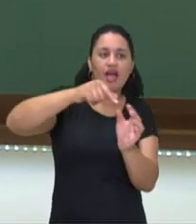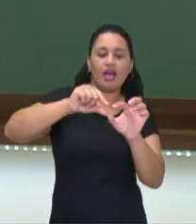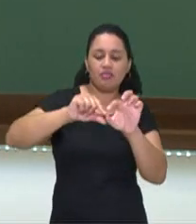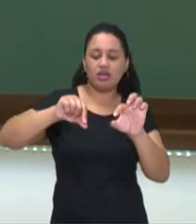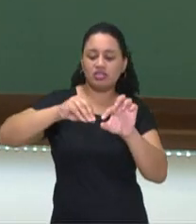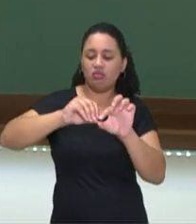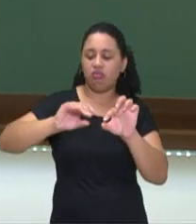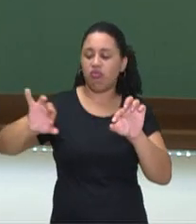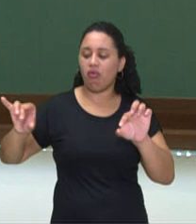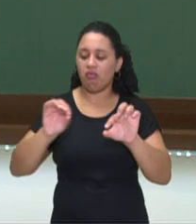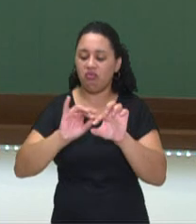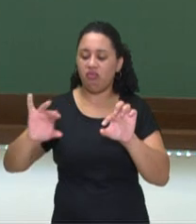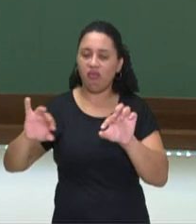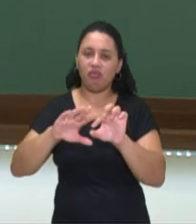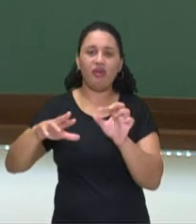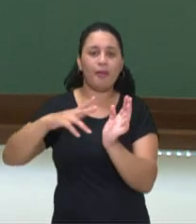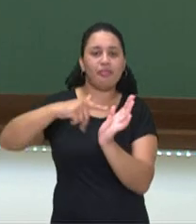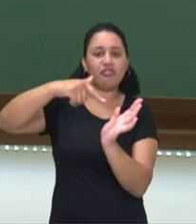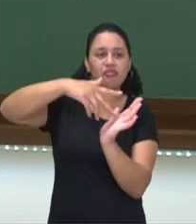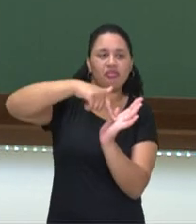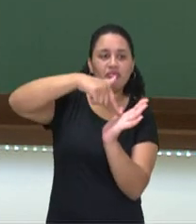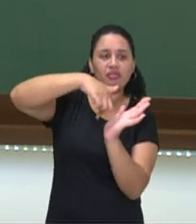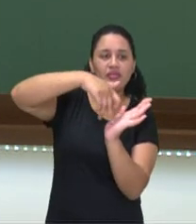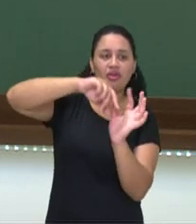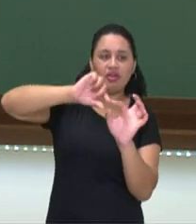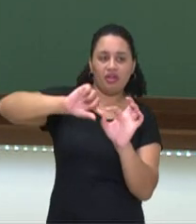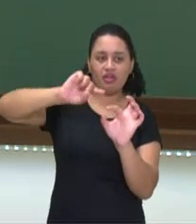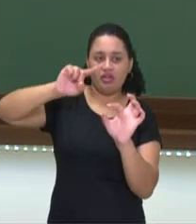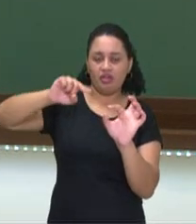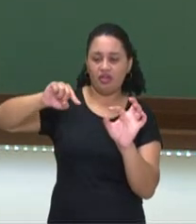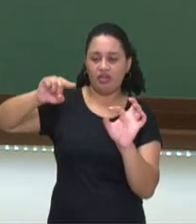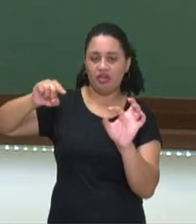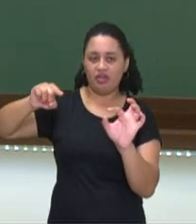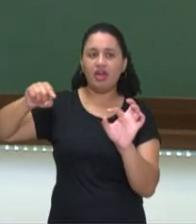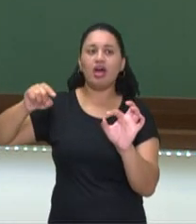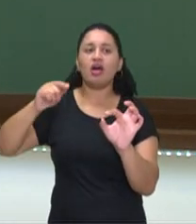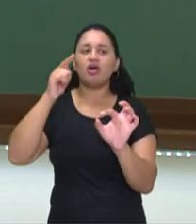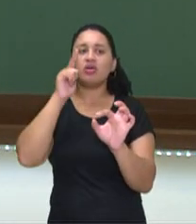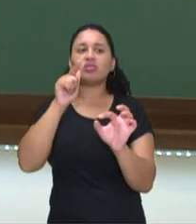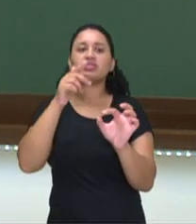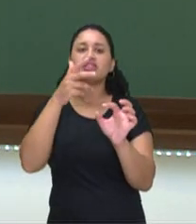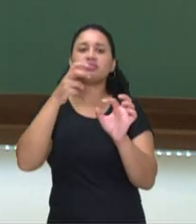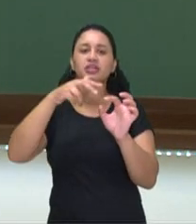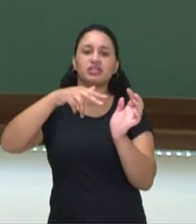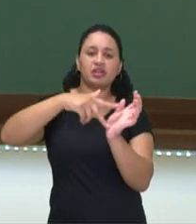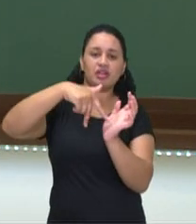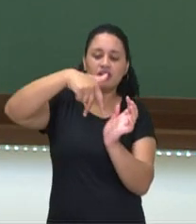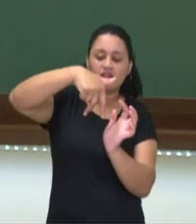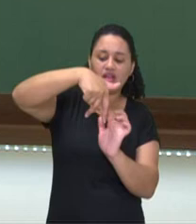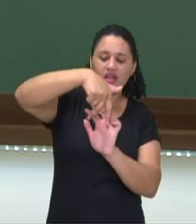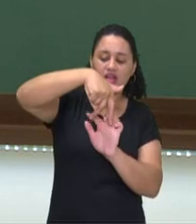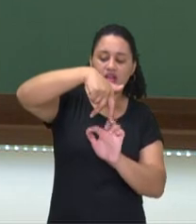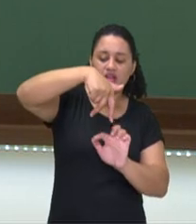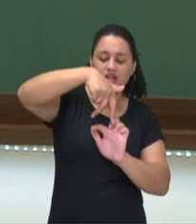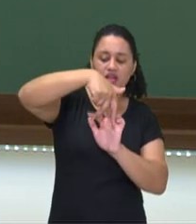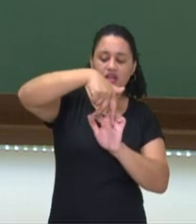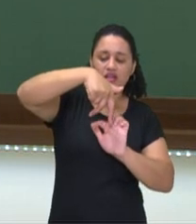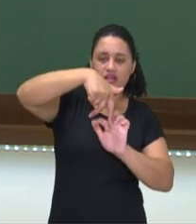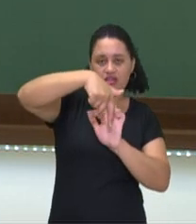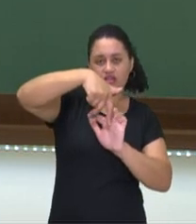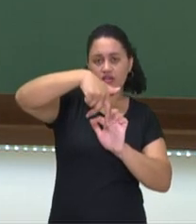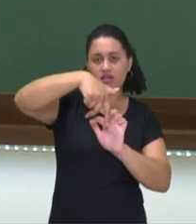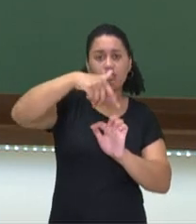velocidade. Aqui, essa linha curva, ela me dá a noção de que ela levantou esse